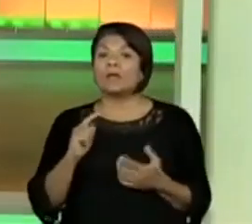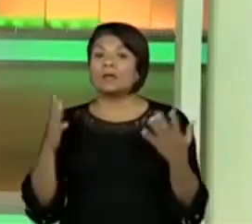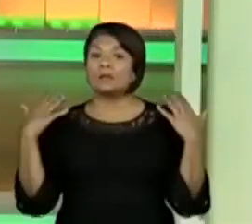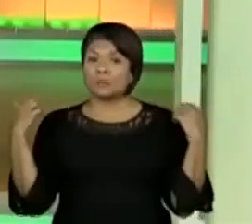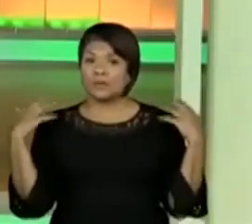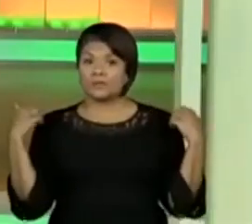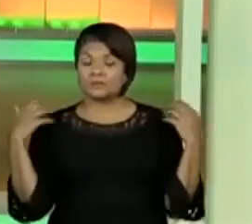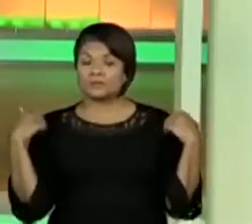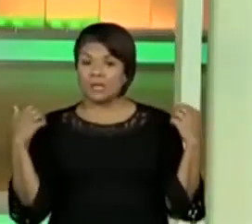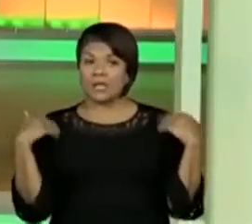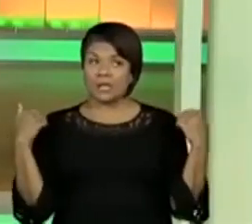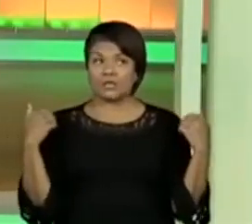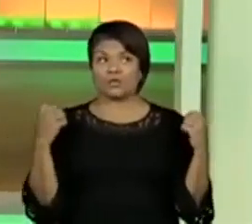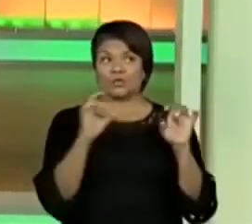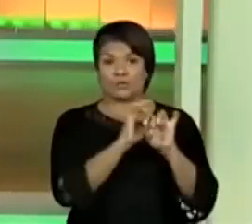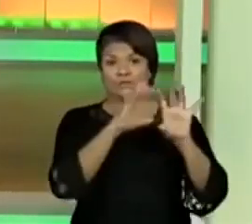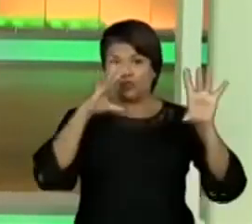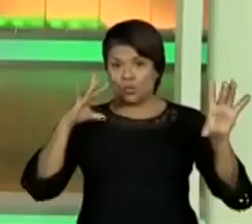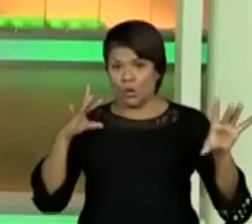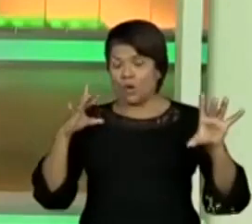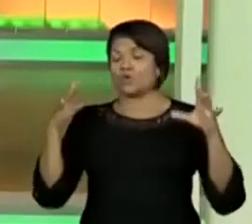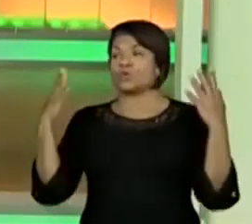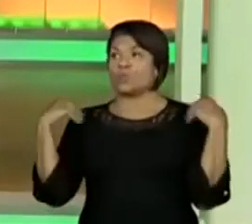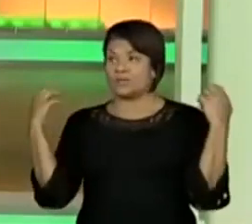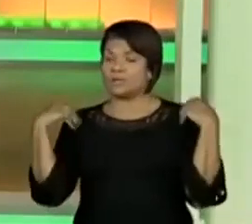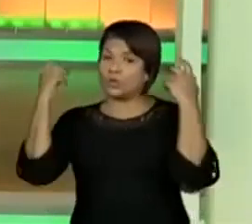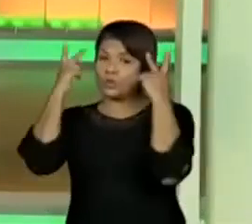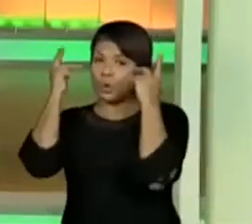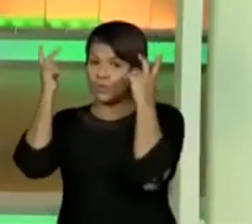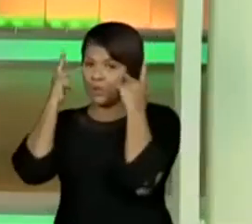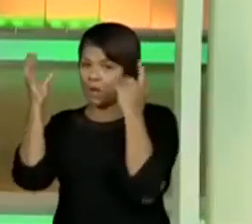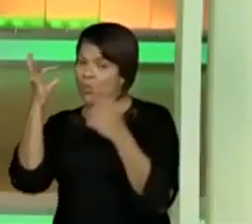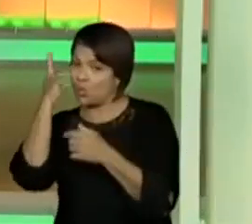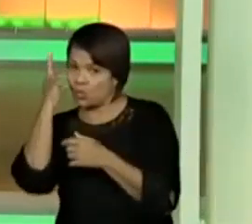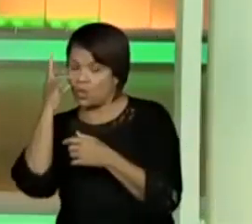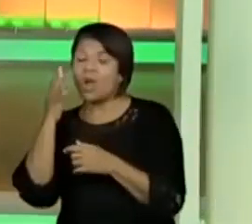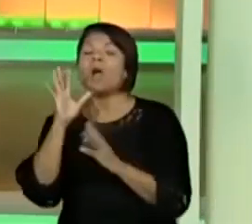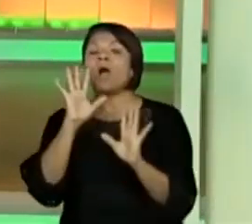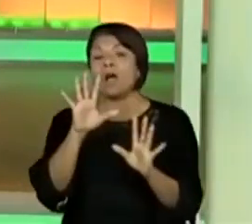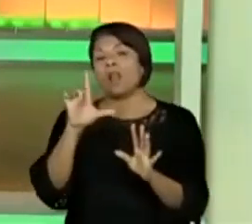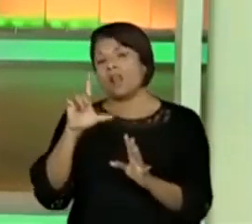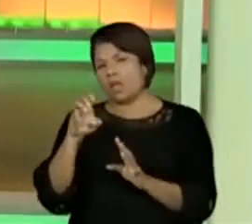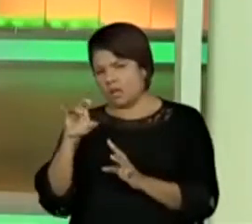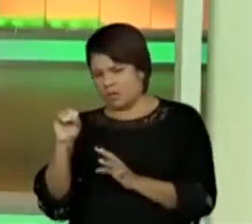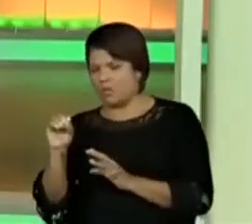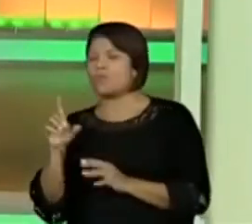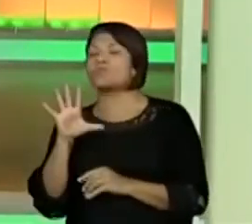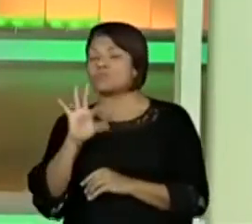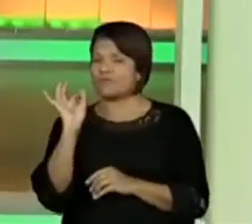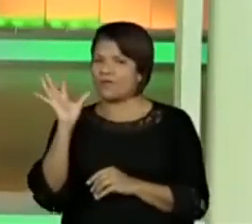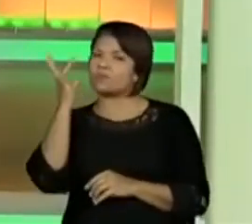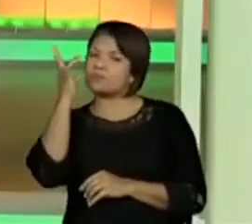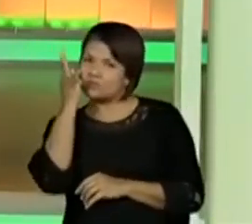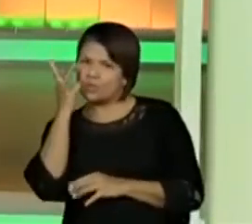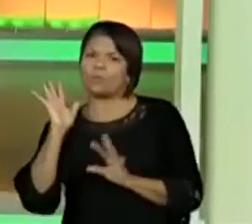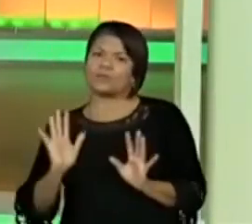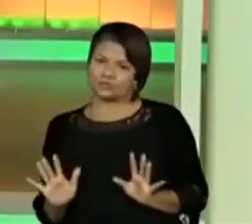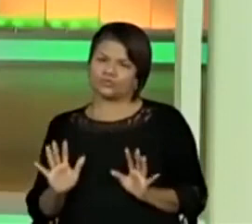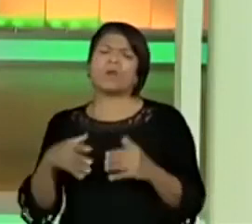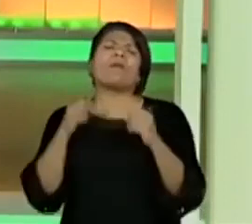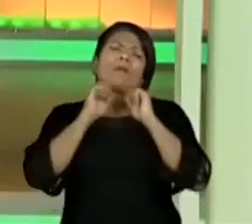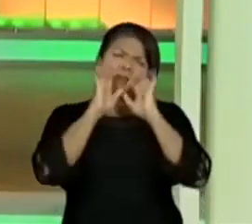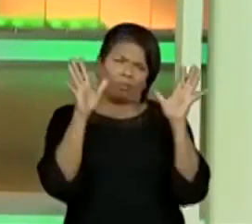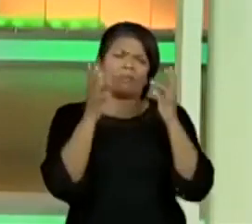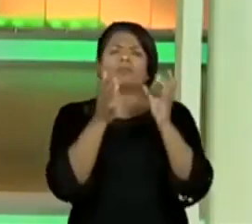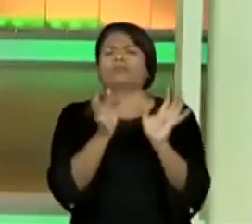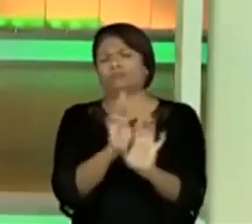passeio real, né, ele usa o termo normal, ele prefere o normal. Pois é, Leonardo, é muito diferente.